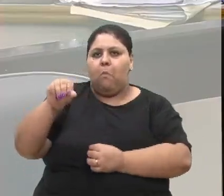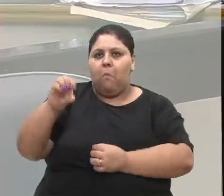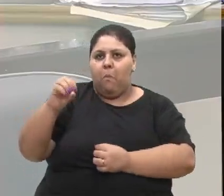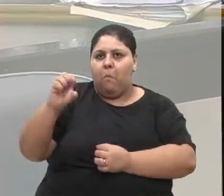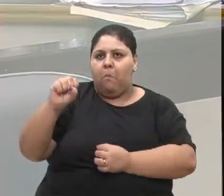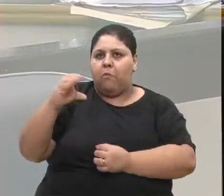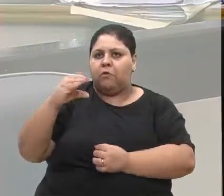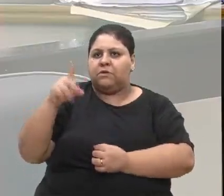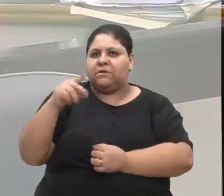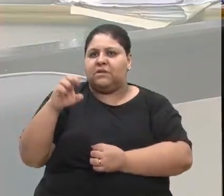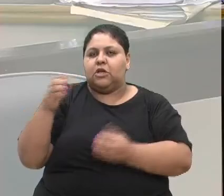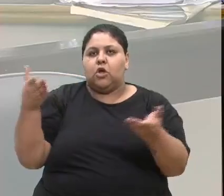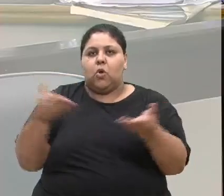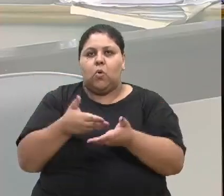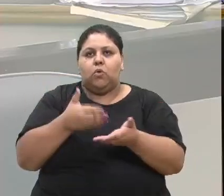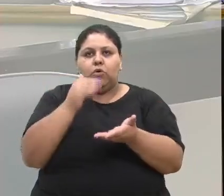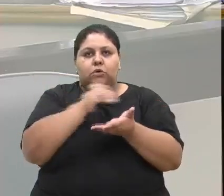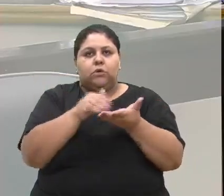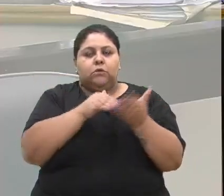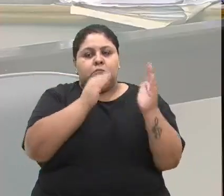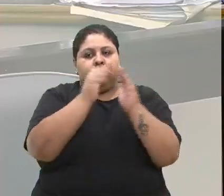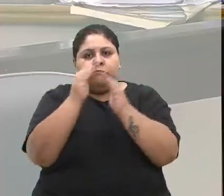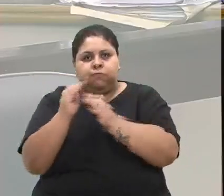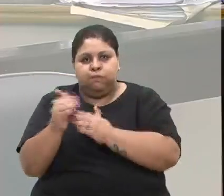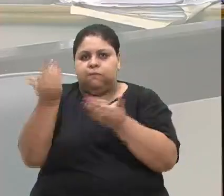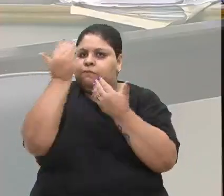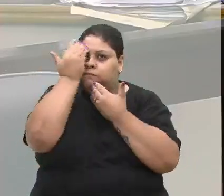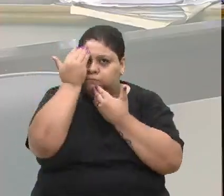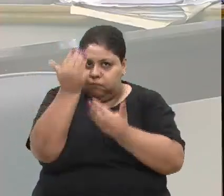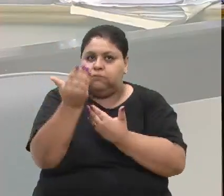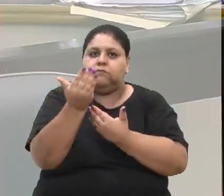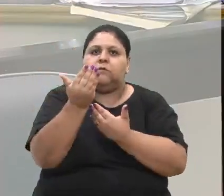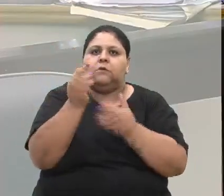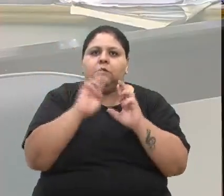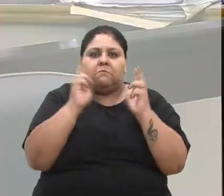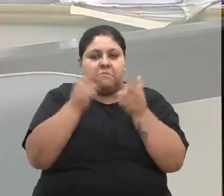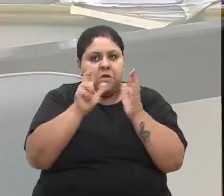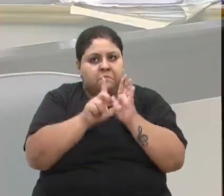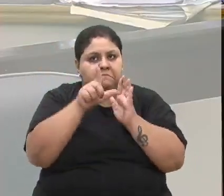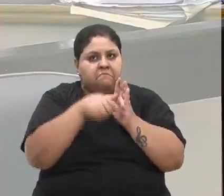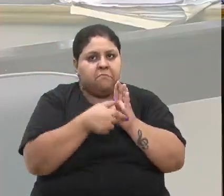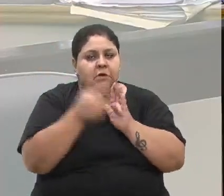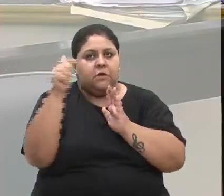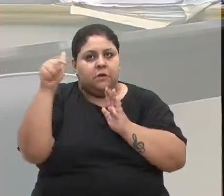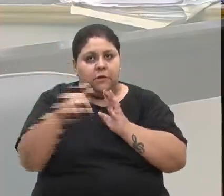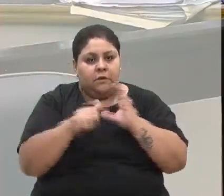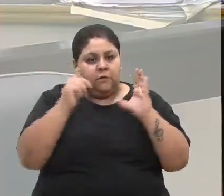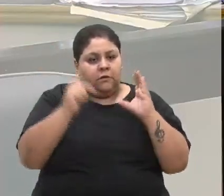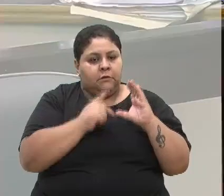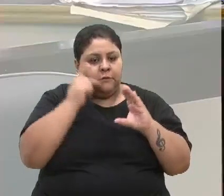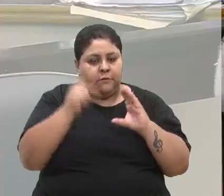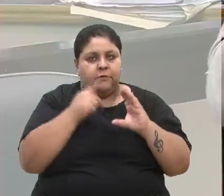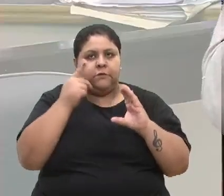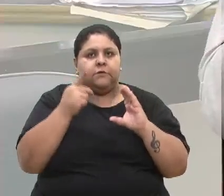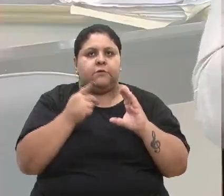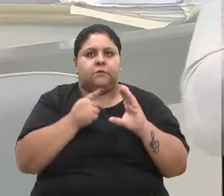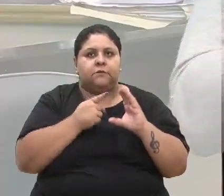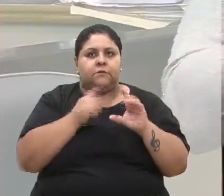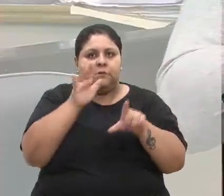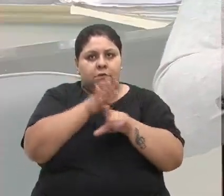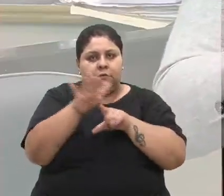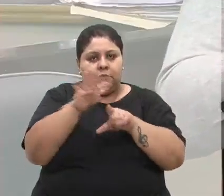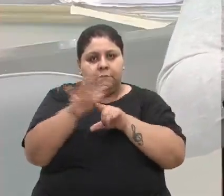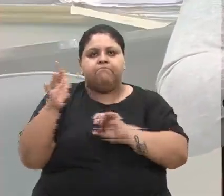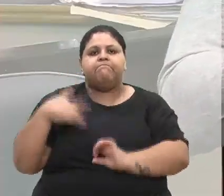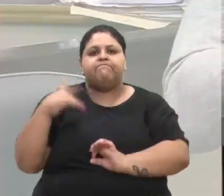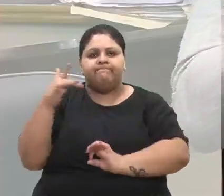né? Então, o agradecimento, temos uma reunião logo em seguida também aqui na Câmara de Vereadores com demandas da